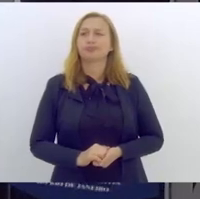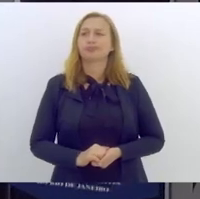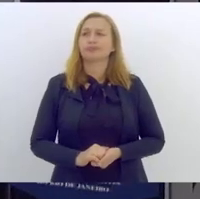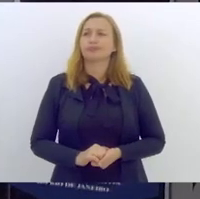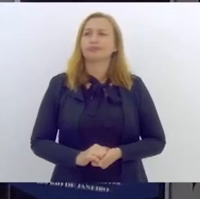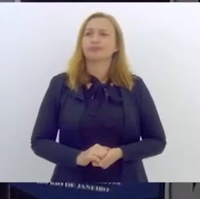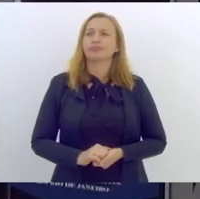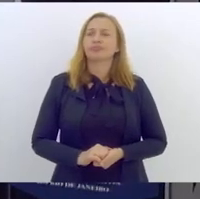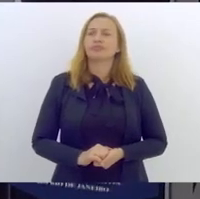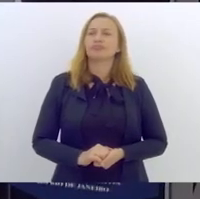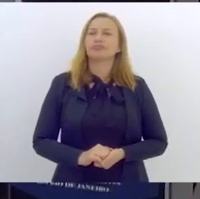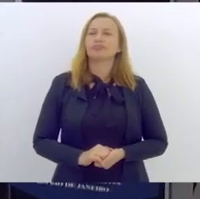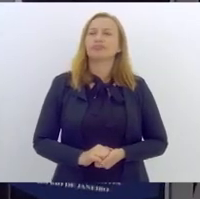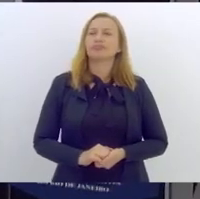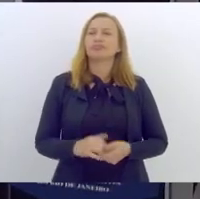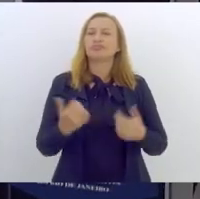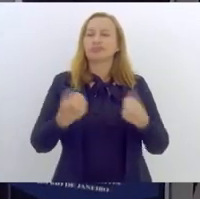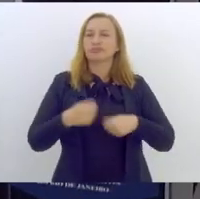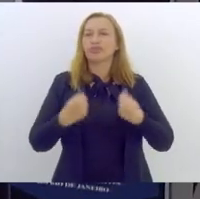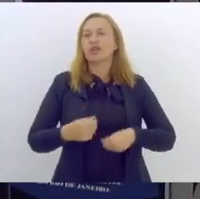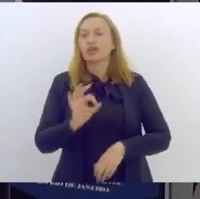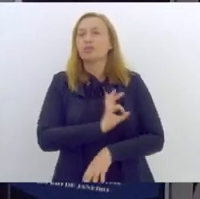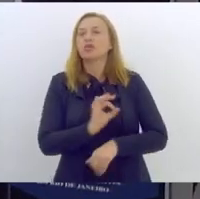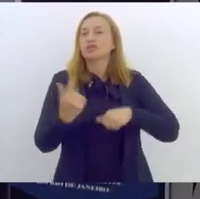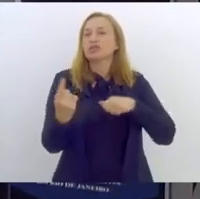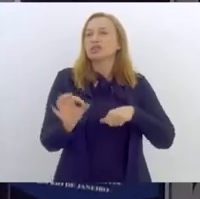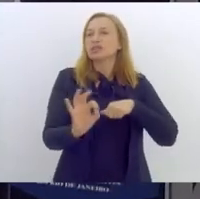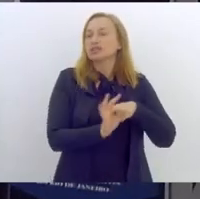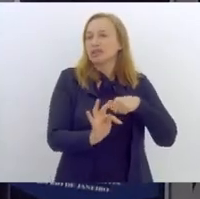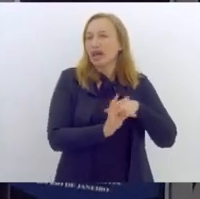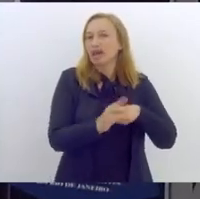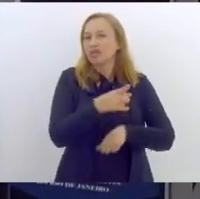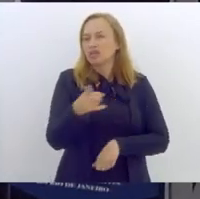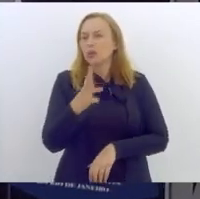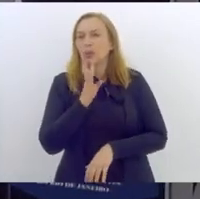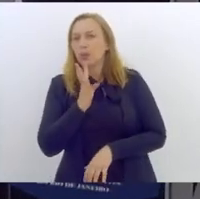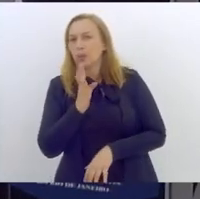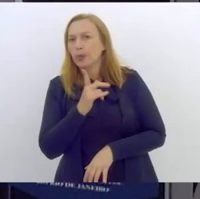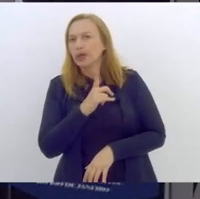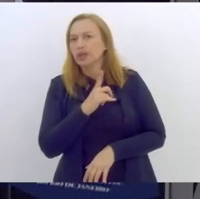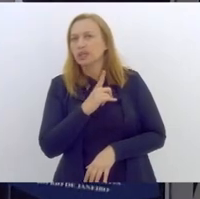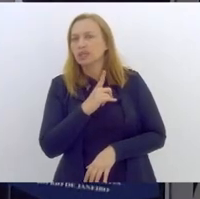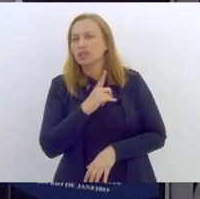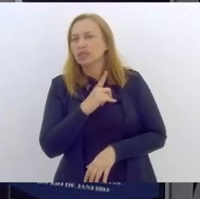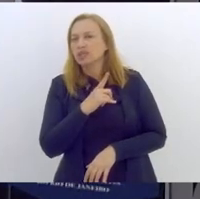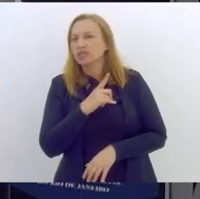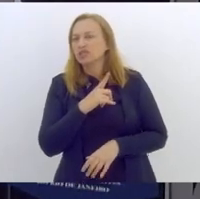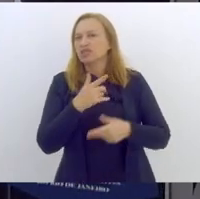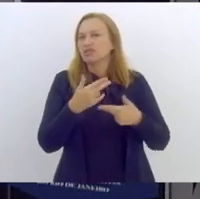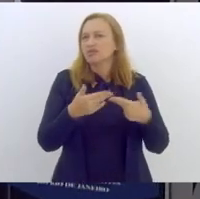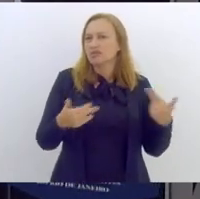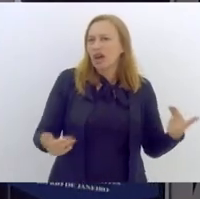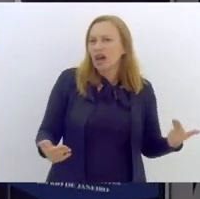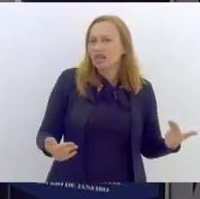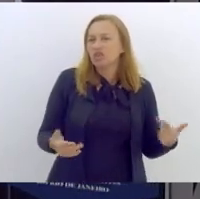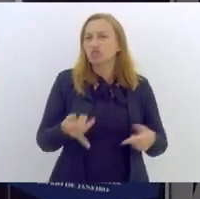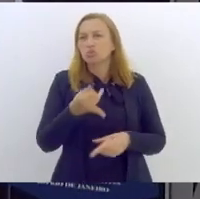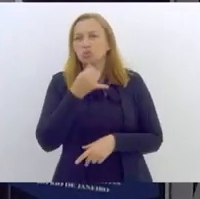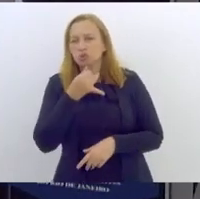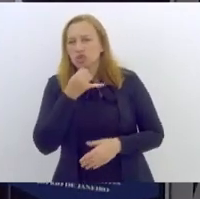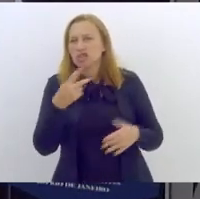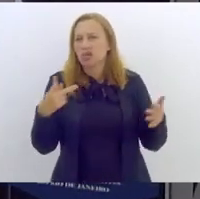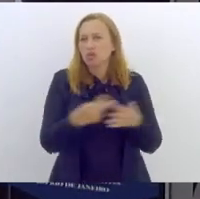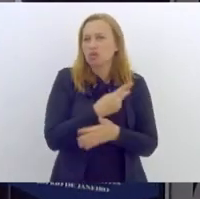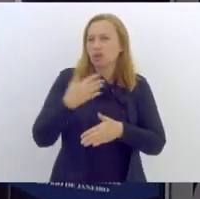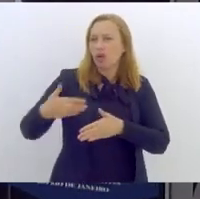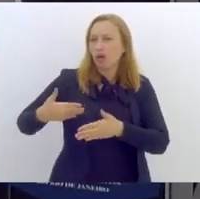a grande demanda da polícia técnica vocês têm conhecimento é dos grandes desastres dos grandes tiroteios que acontece